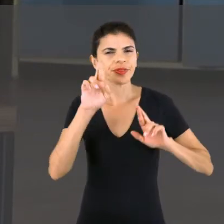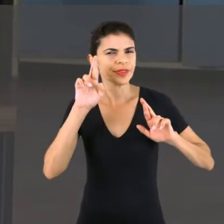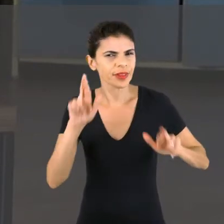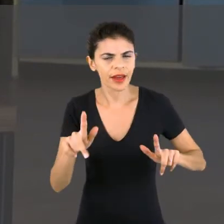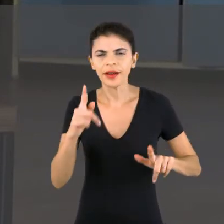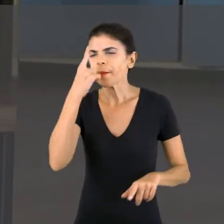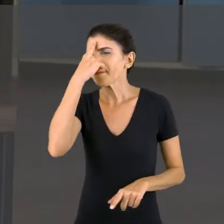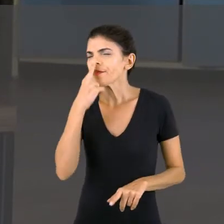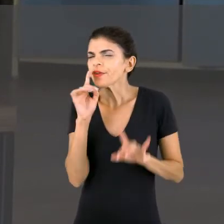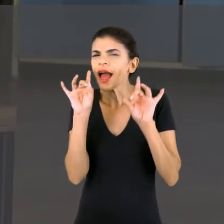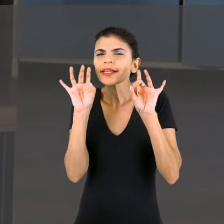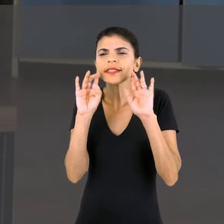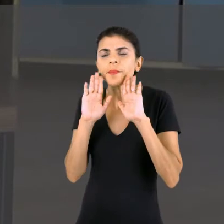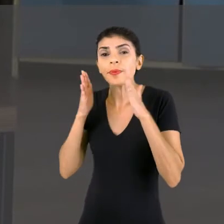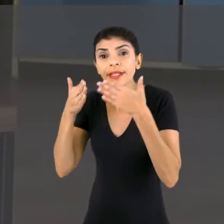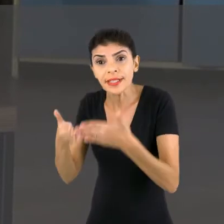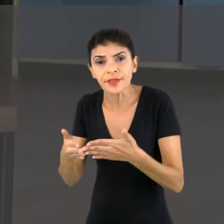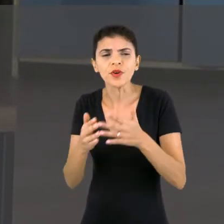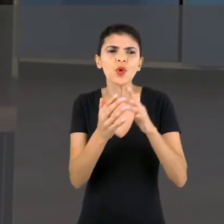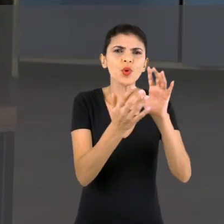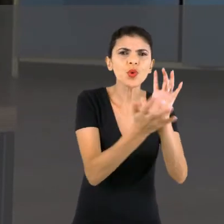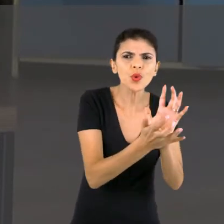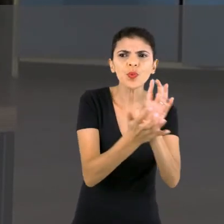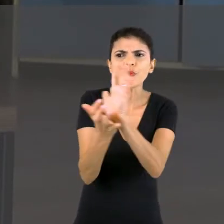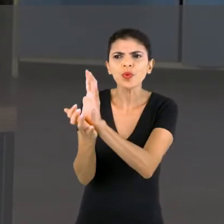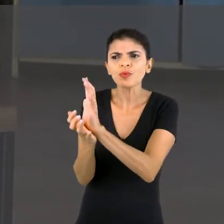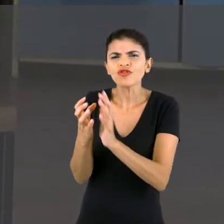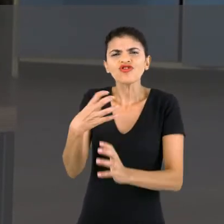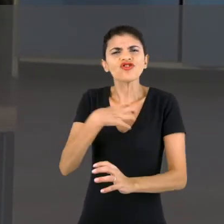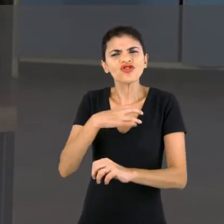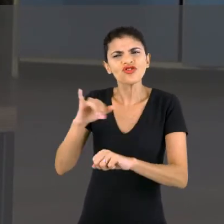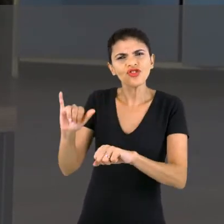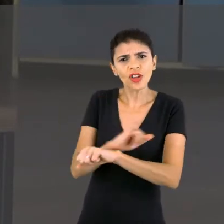né, específico, então cada grupo, cada companhia é de um